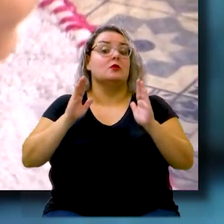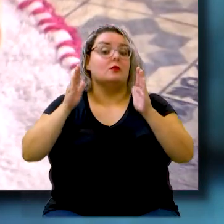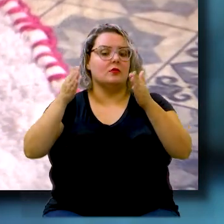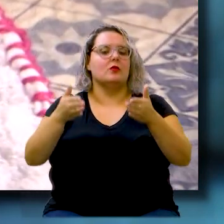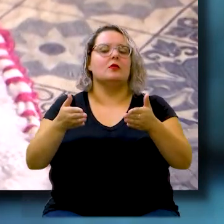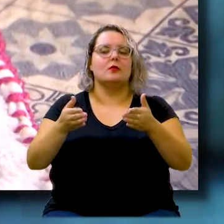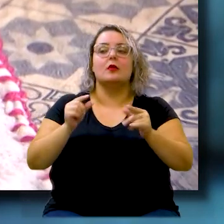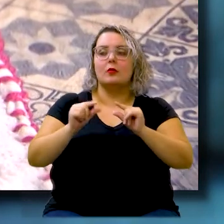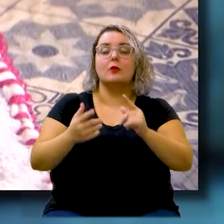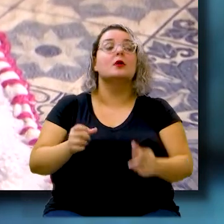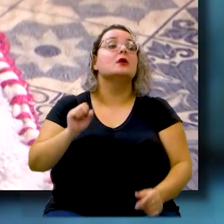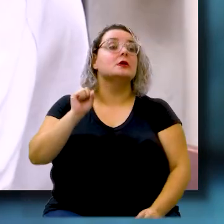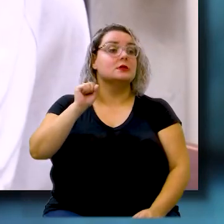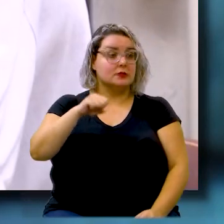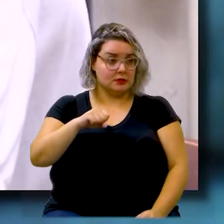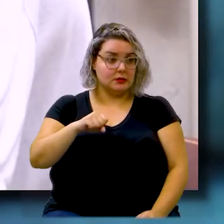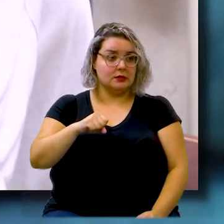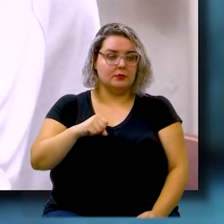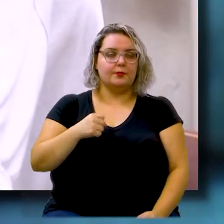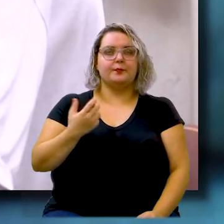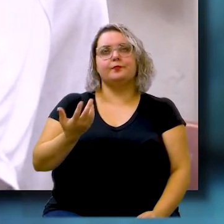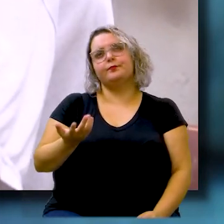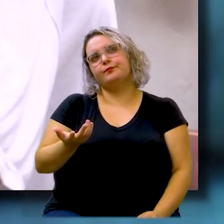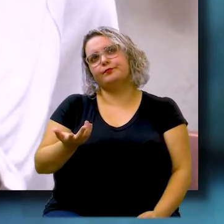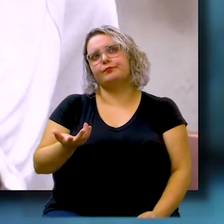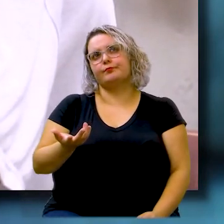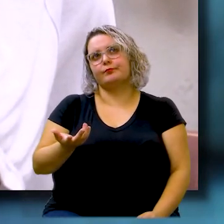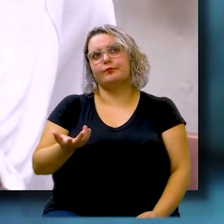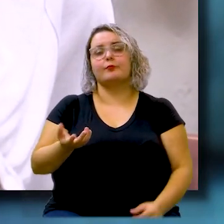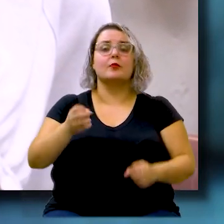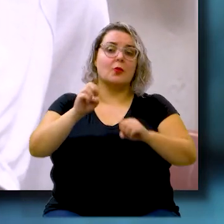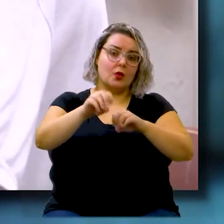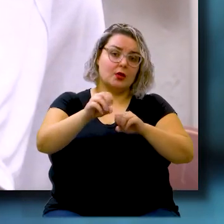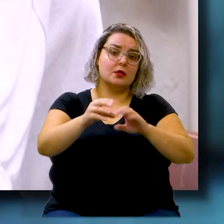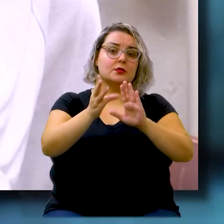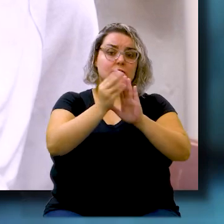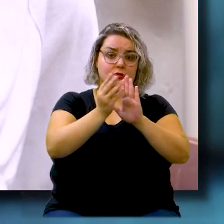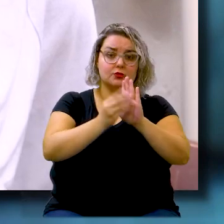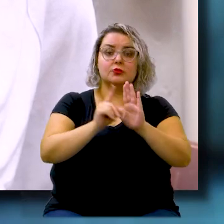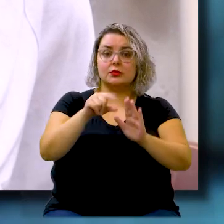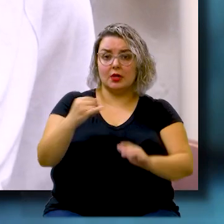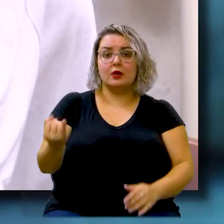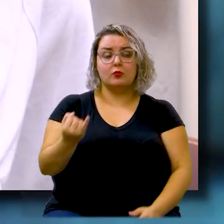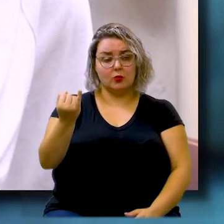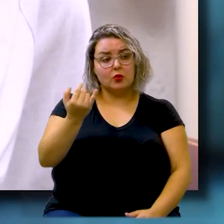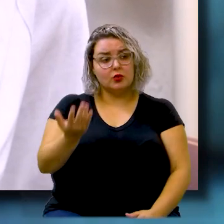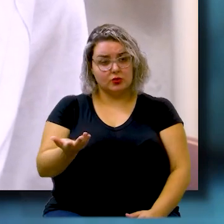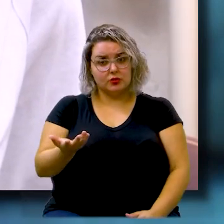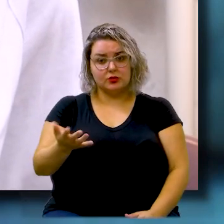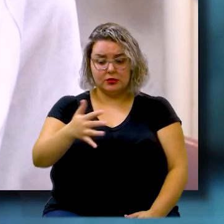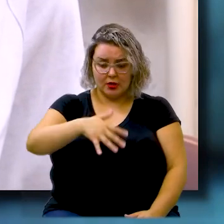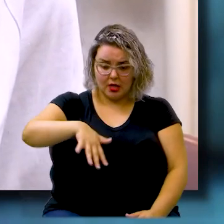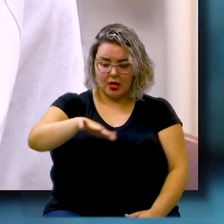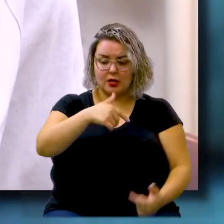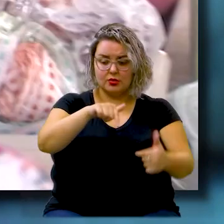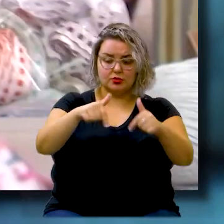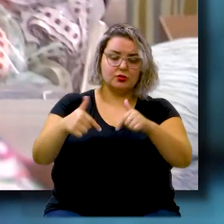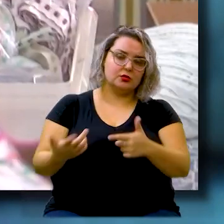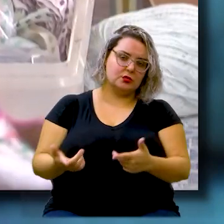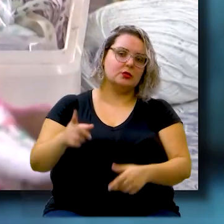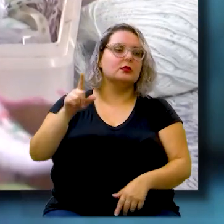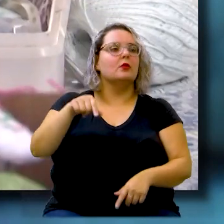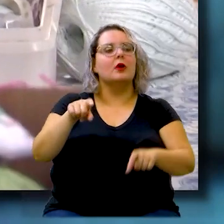focar a cabeça um pouco, né? Ensina assim, a questão de conteúdos que hoje são fundamentais para entrar no mundo do trabalho, então a